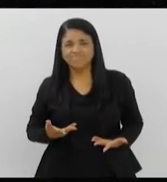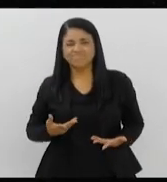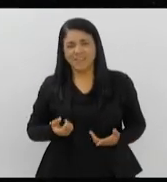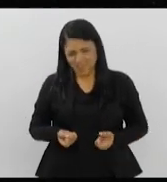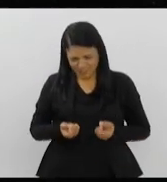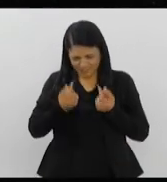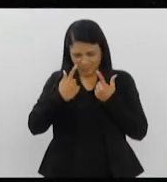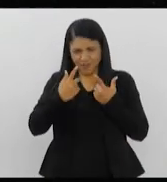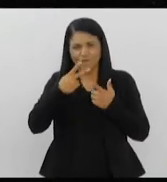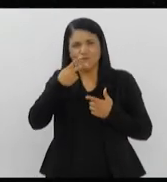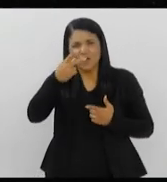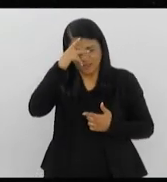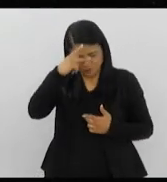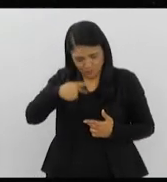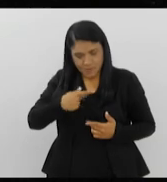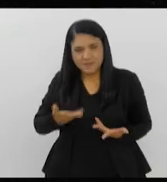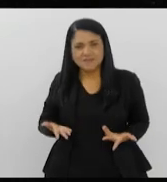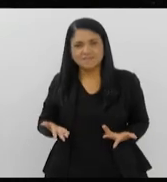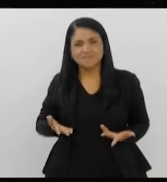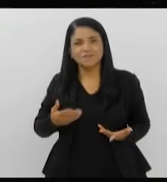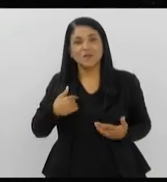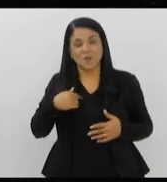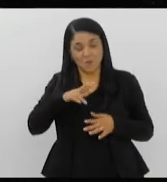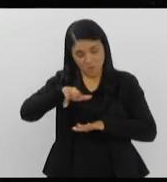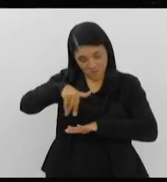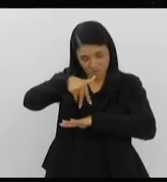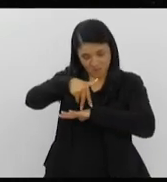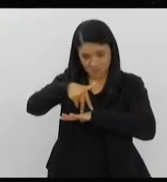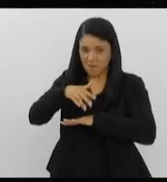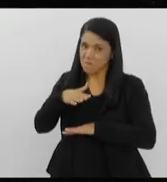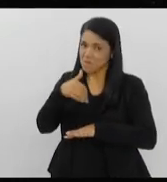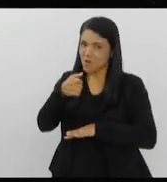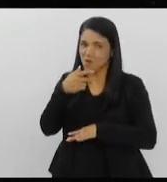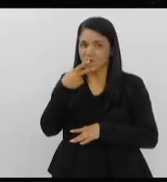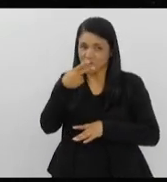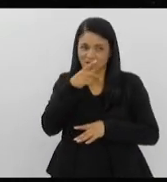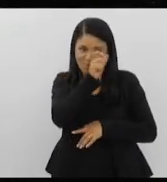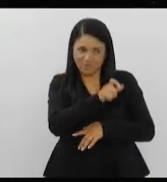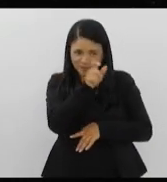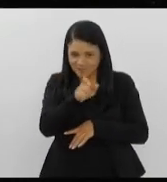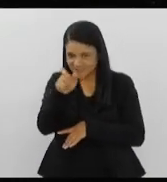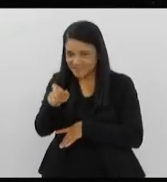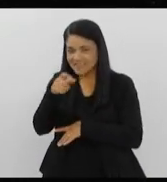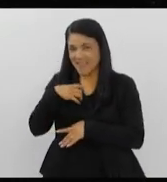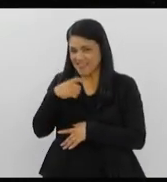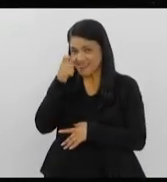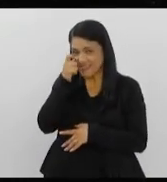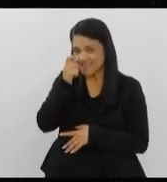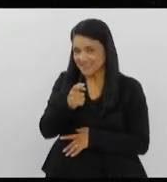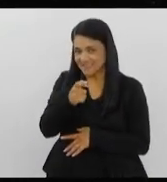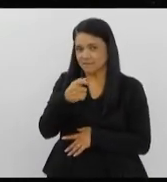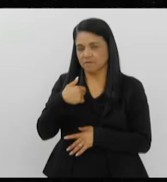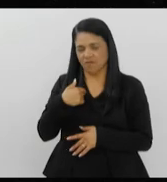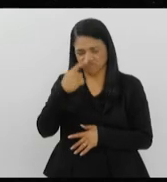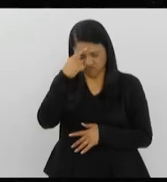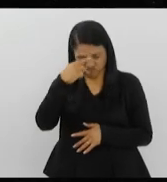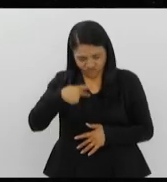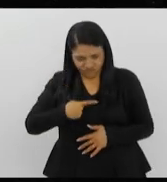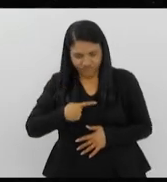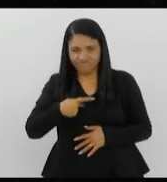falar de mim Eu prefiro falar de vocês quando eu subo na Tribuna sabia eu fico mais à vontade é muito mais interessante do que falar de mim